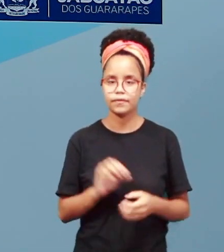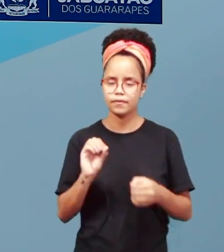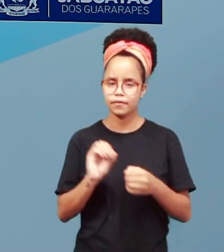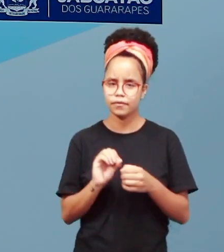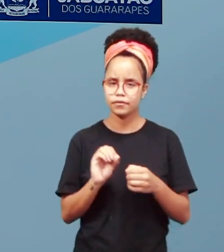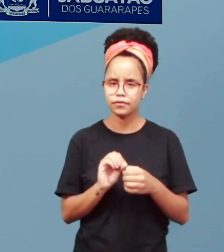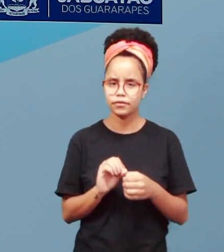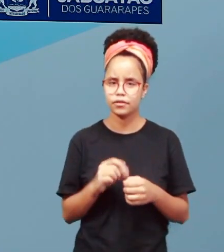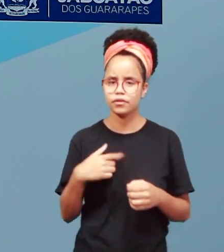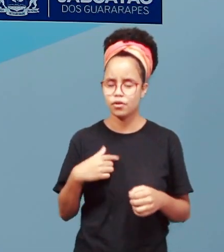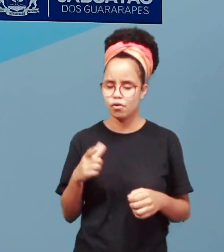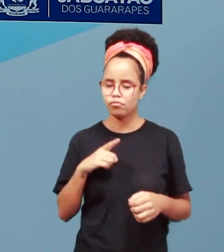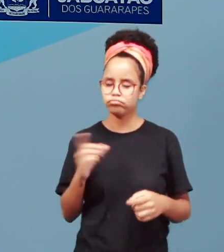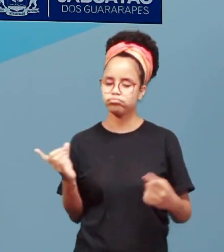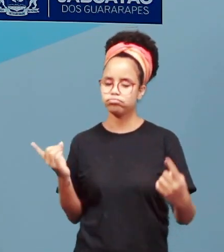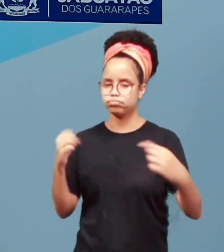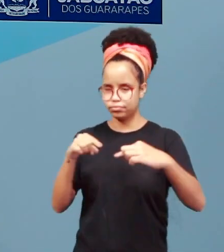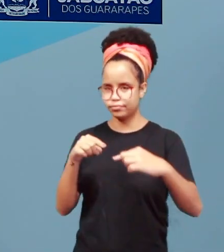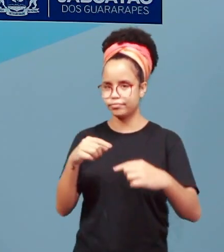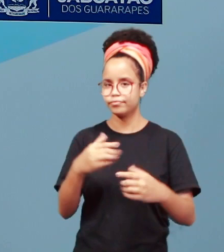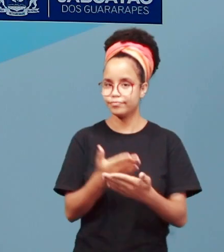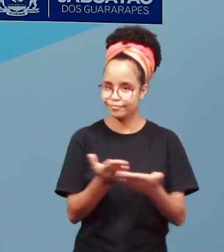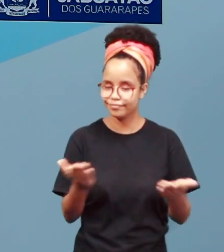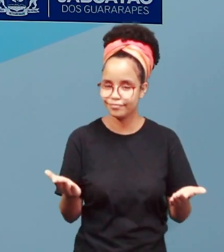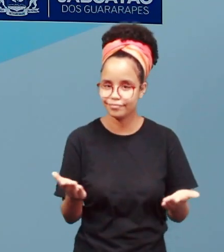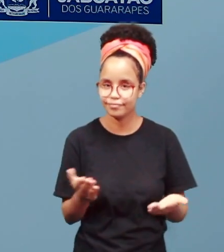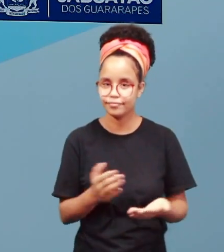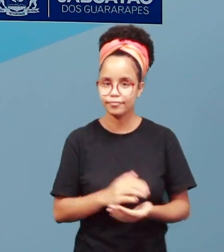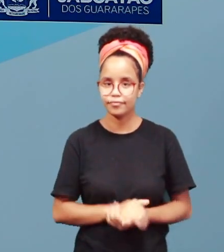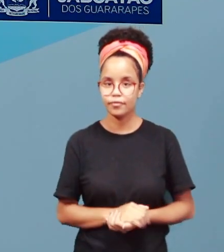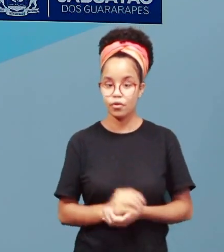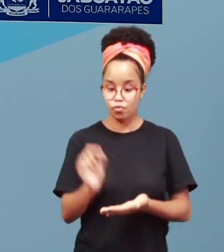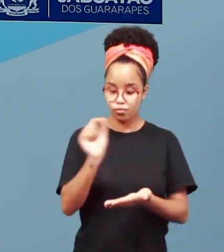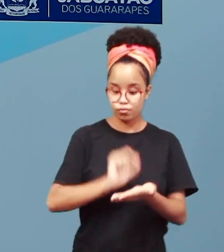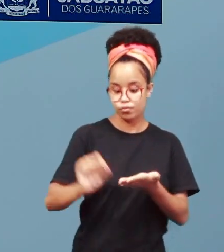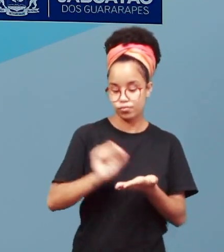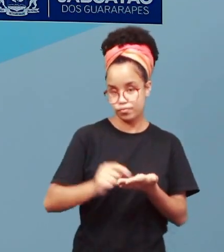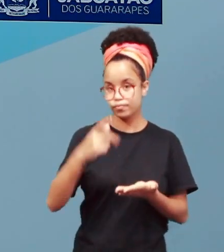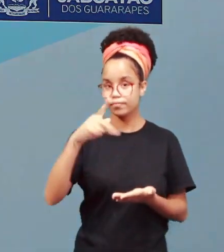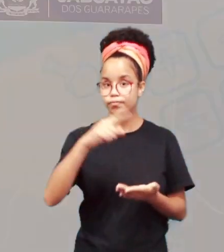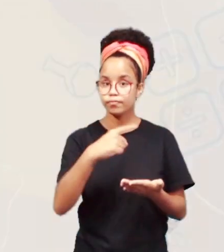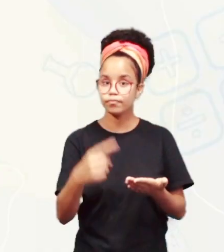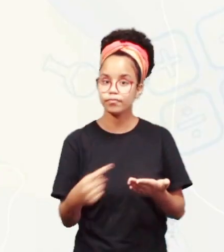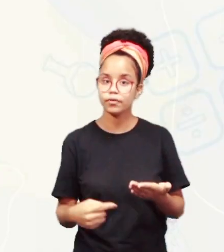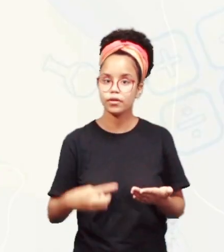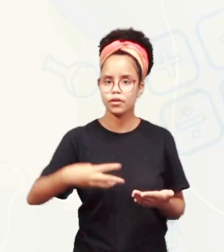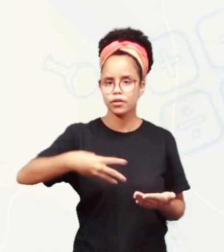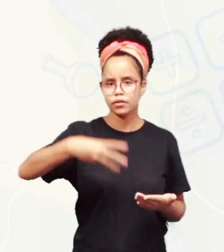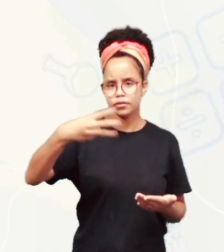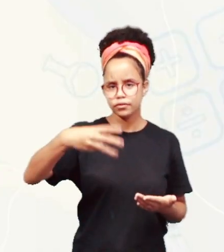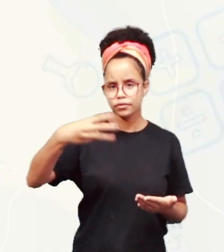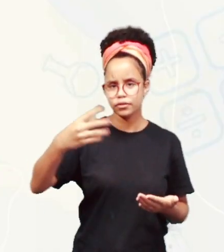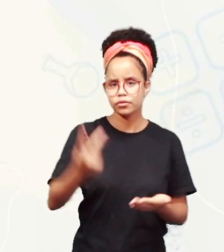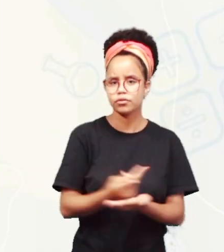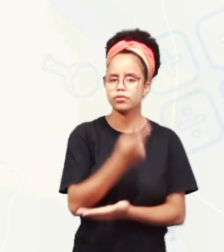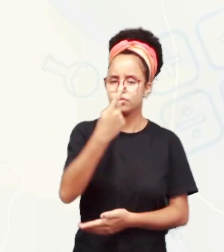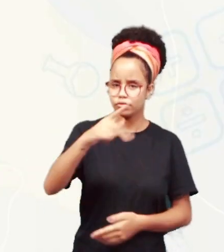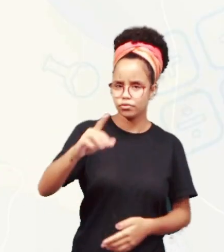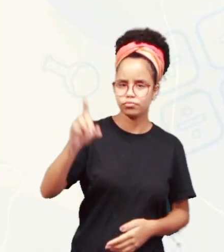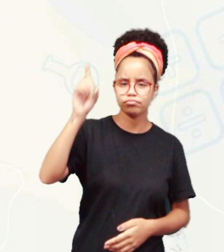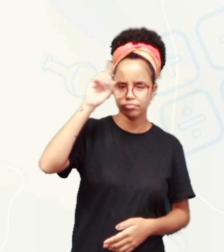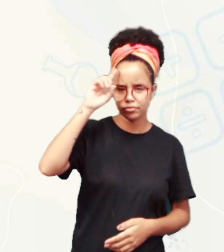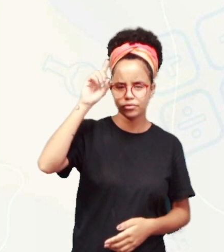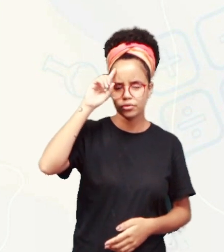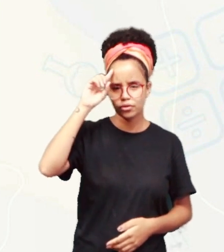fazer eu vou lançar esse desafio para você Liste em seu caderno três situações do seu cotidiano